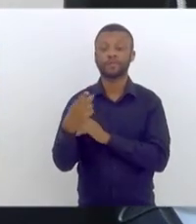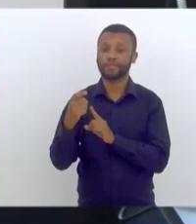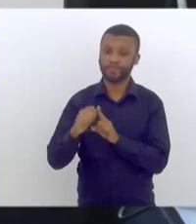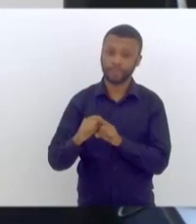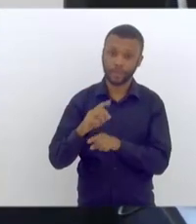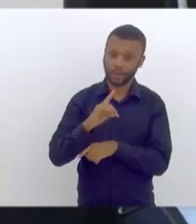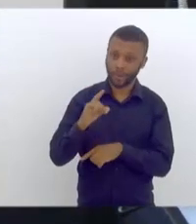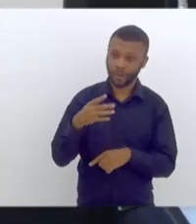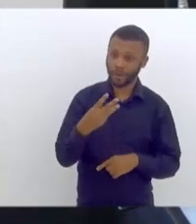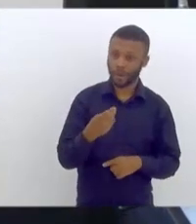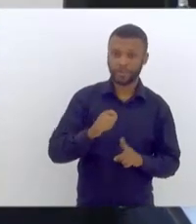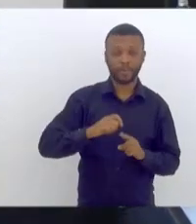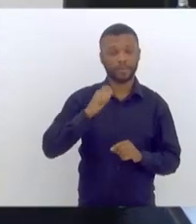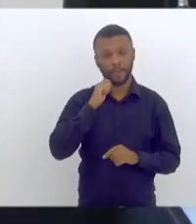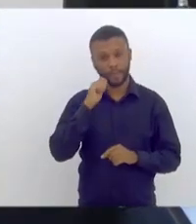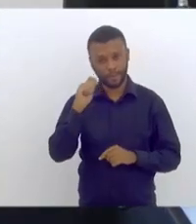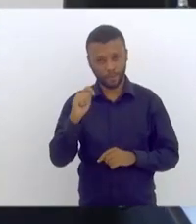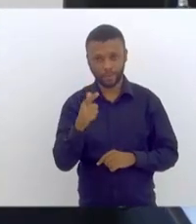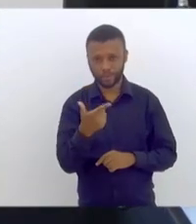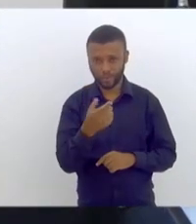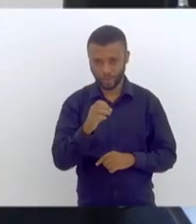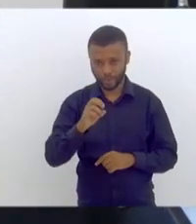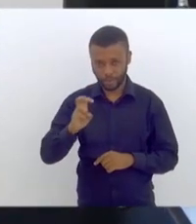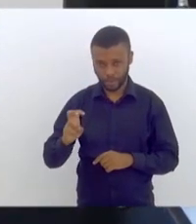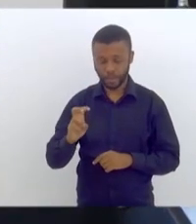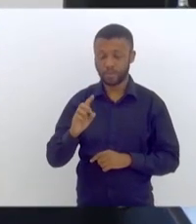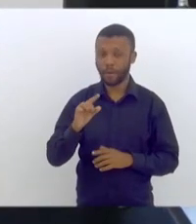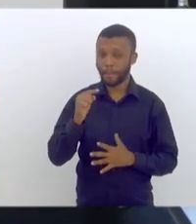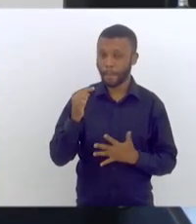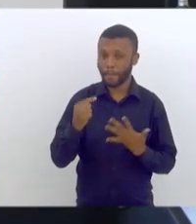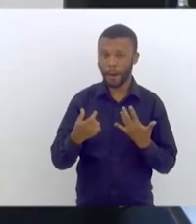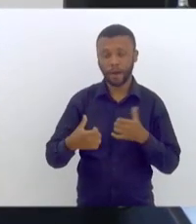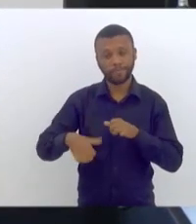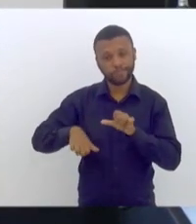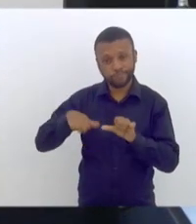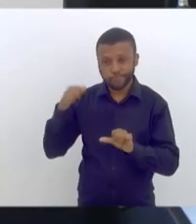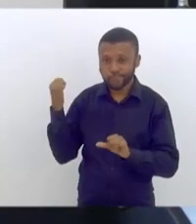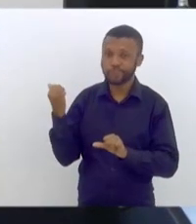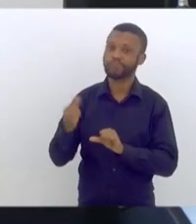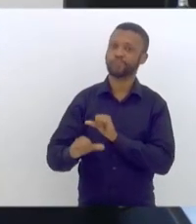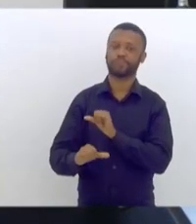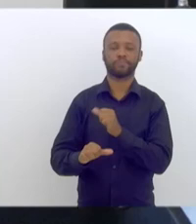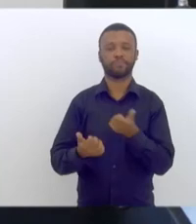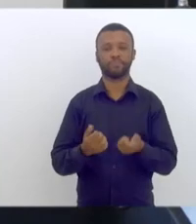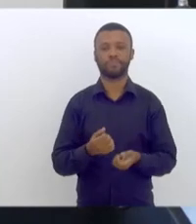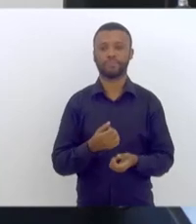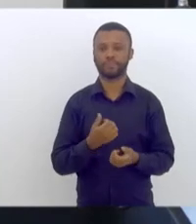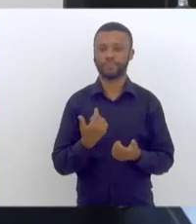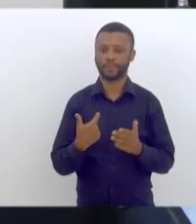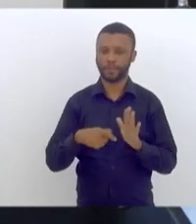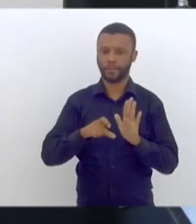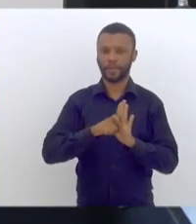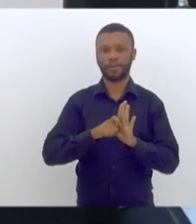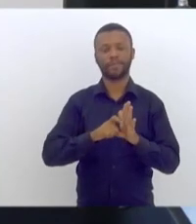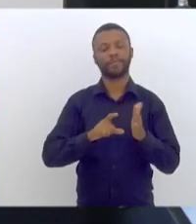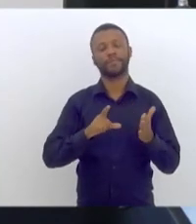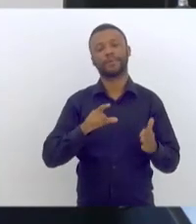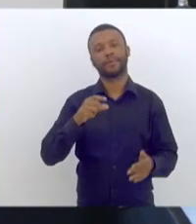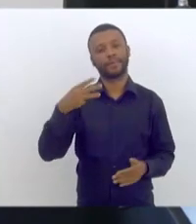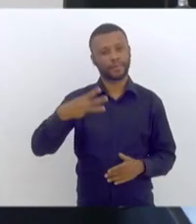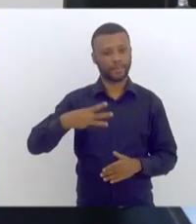abril 2005 passa a vigorar com as seguintes alterações parágrafo terceiro os